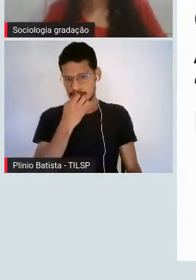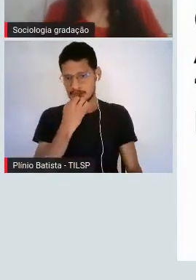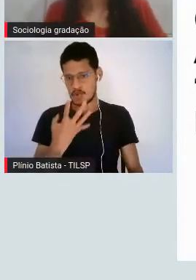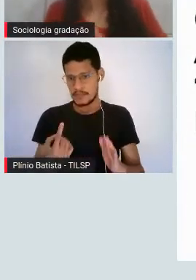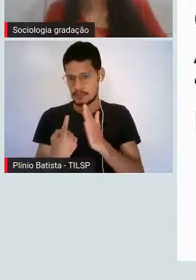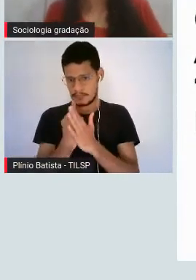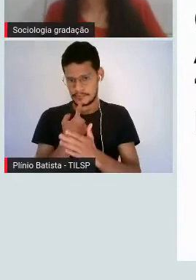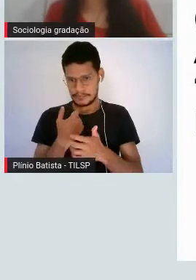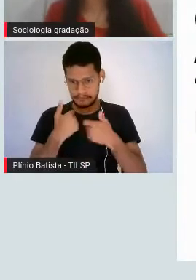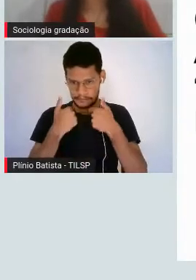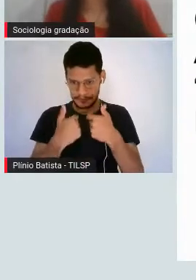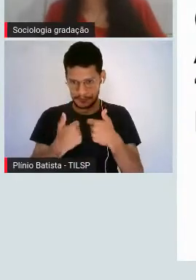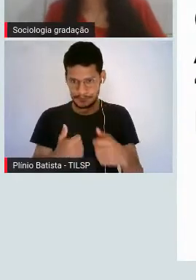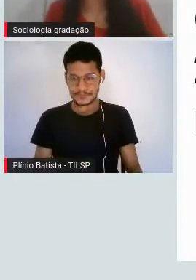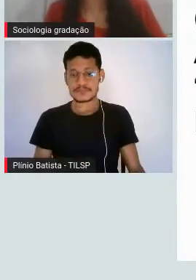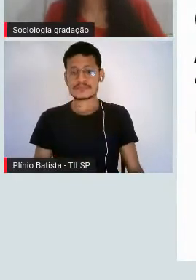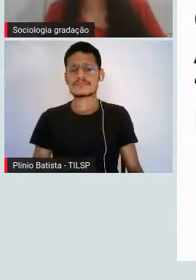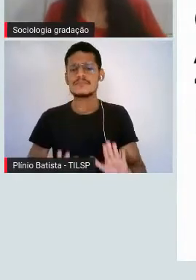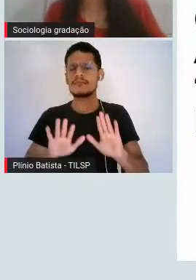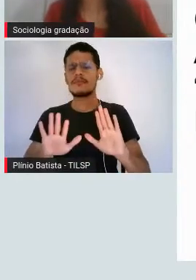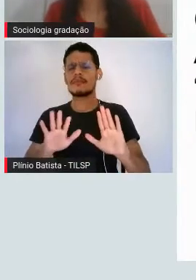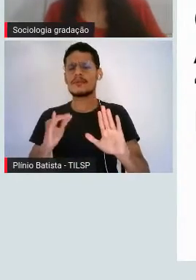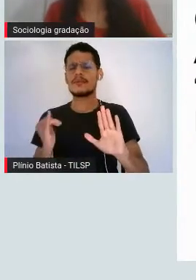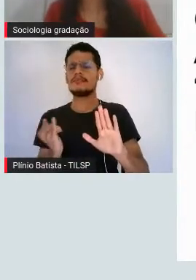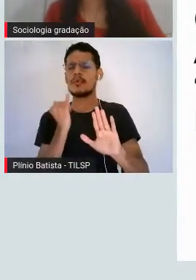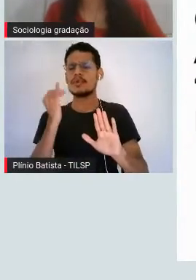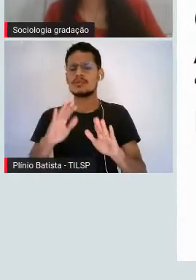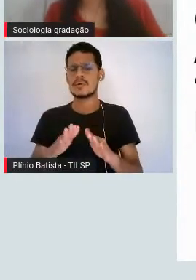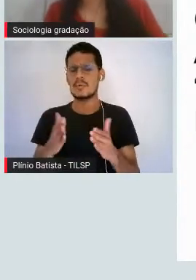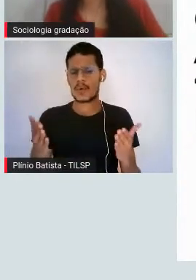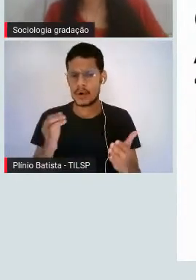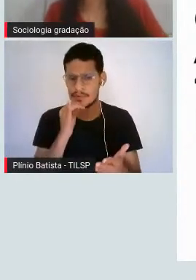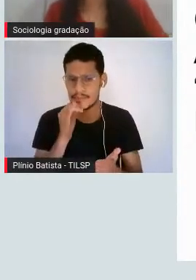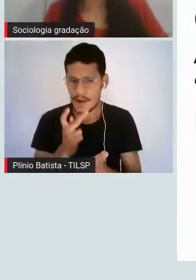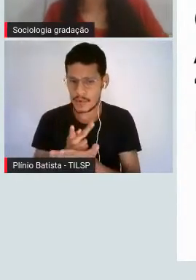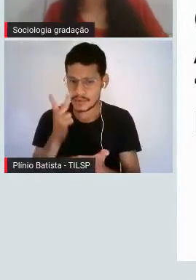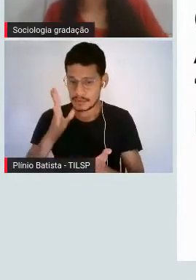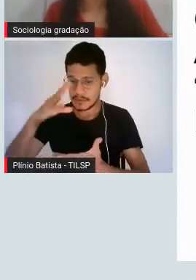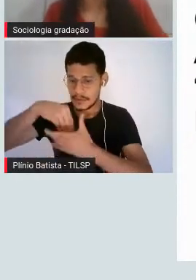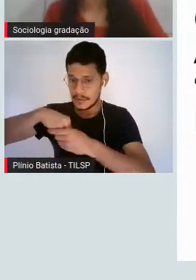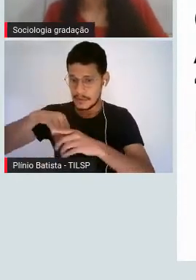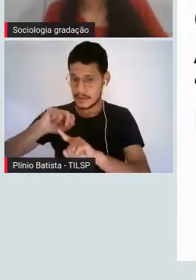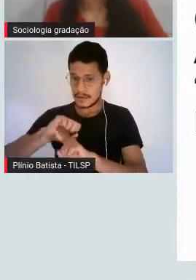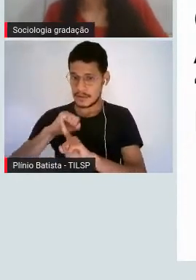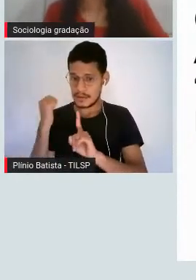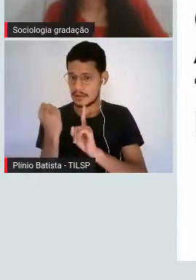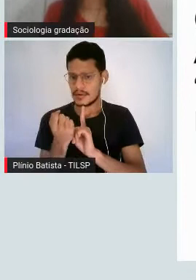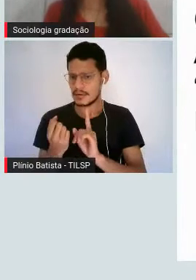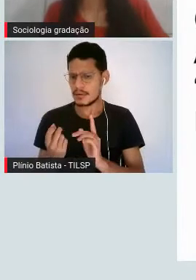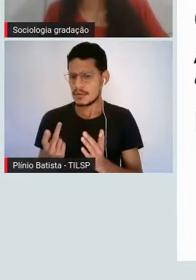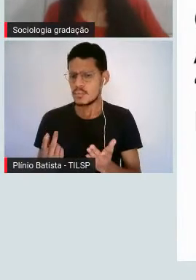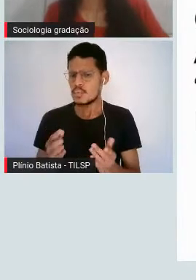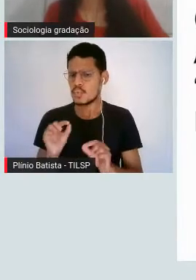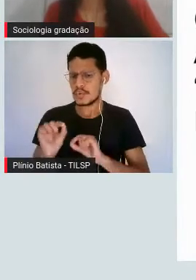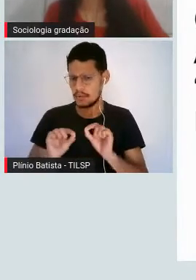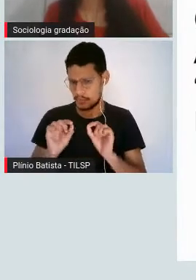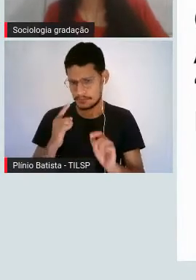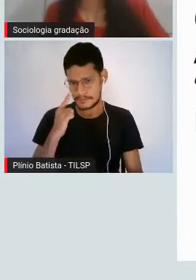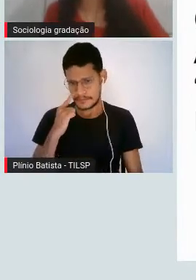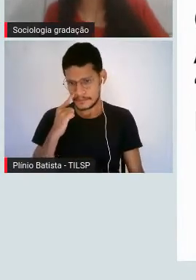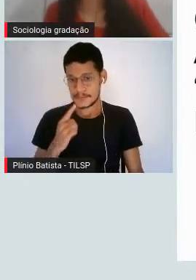Então, qual é a importância, né, desses acontecimentos para a sociologia? A profundidade